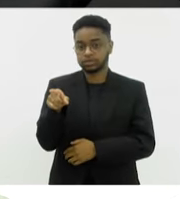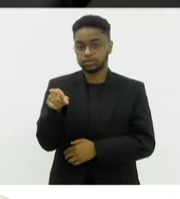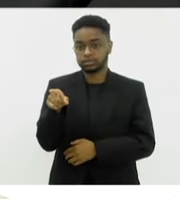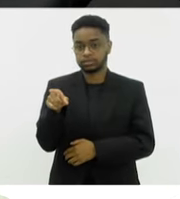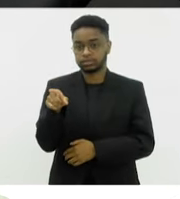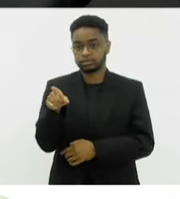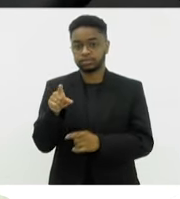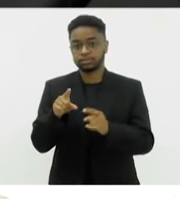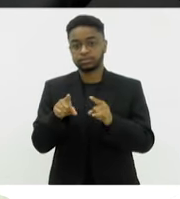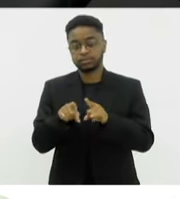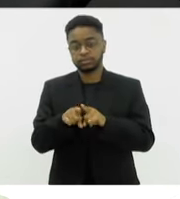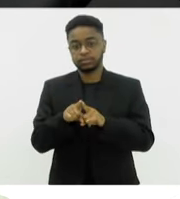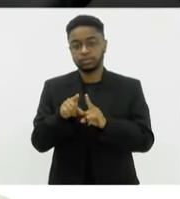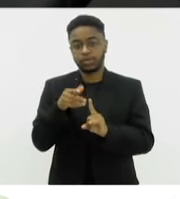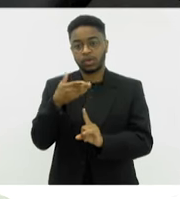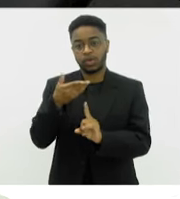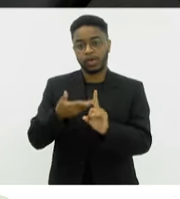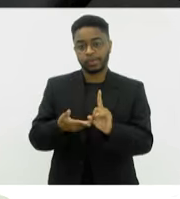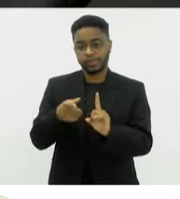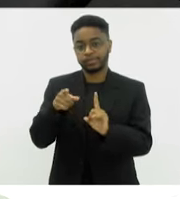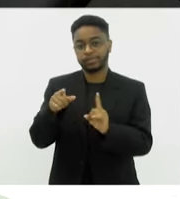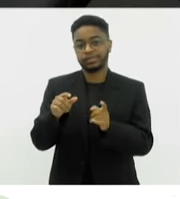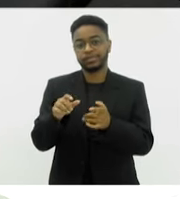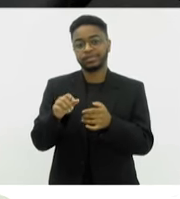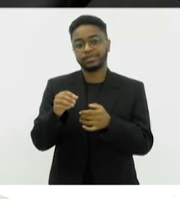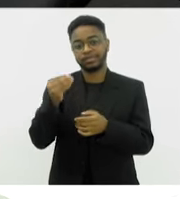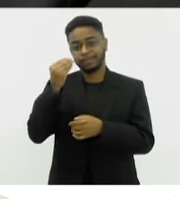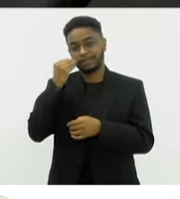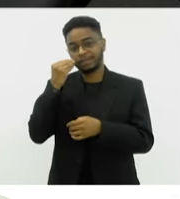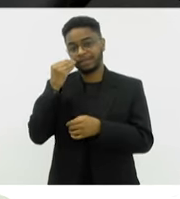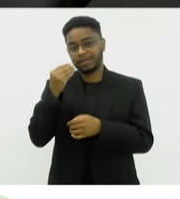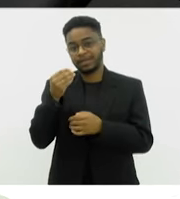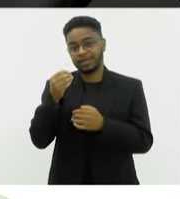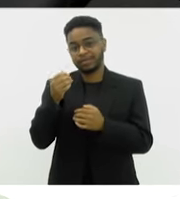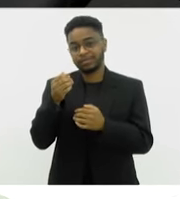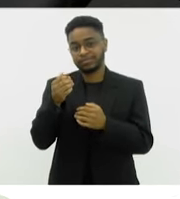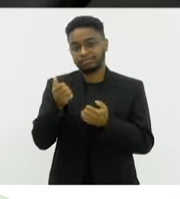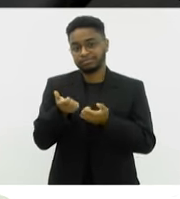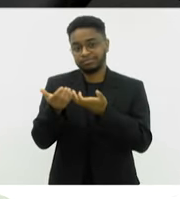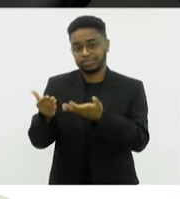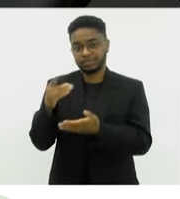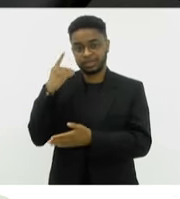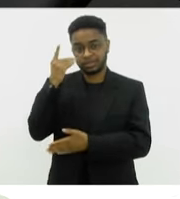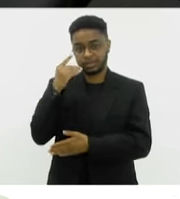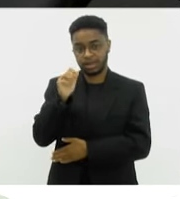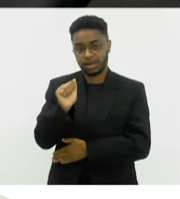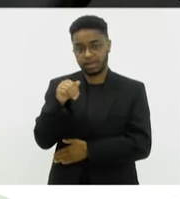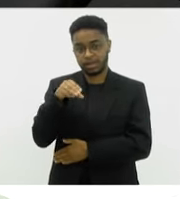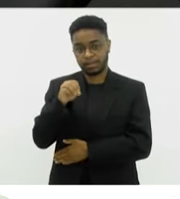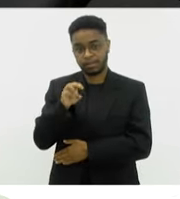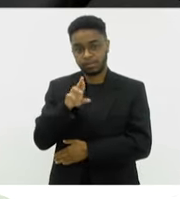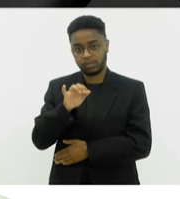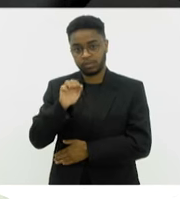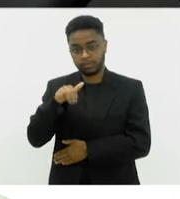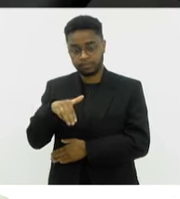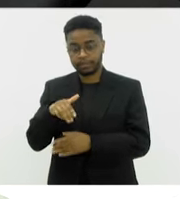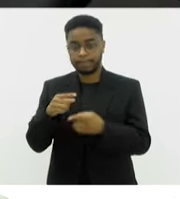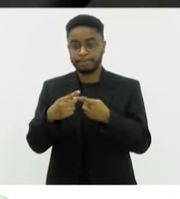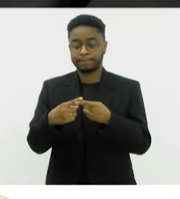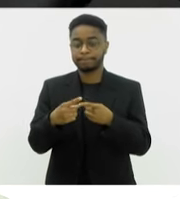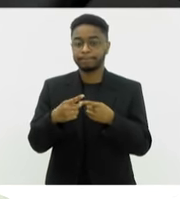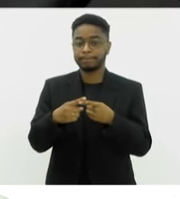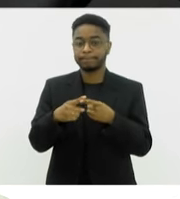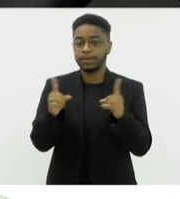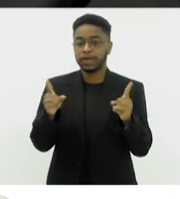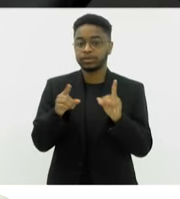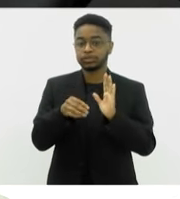e a homenagem que o senhor quer fazer ao deputado Rodrigo Amorim, o parecer